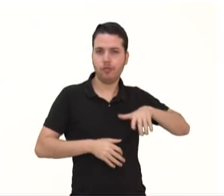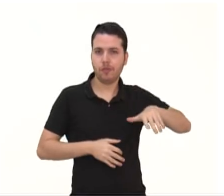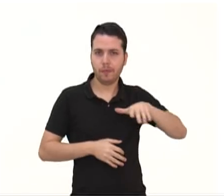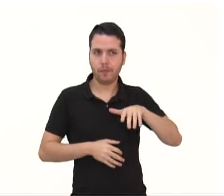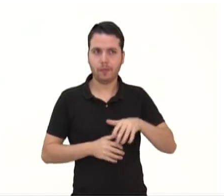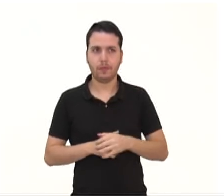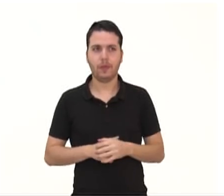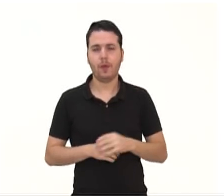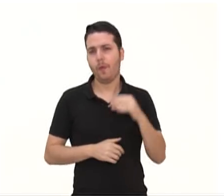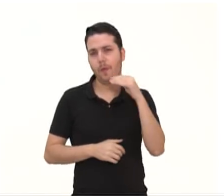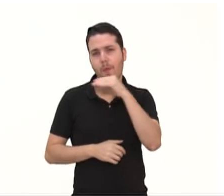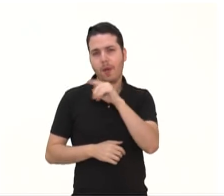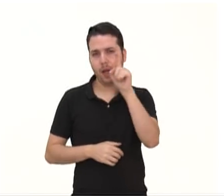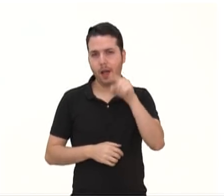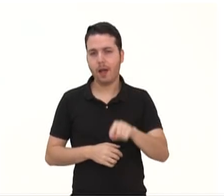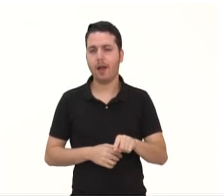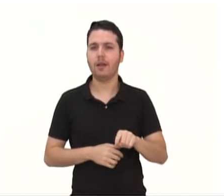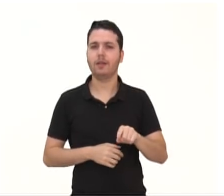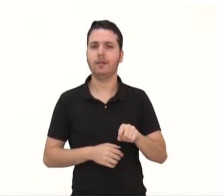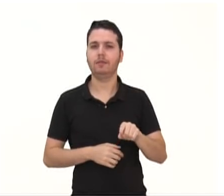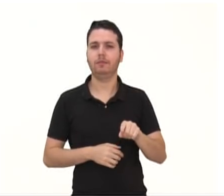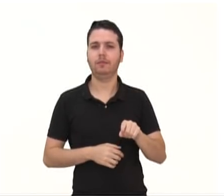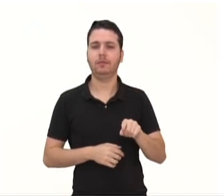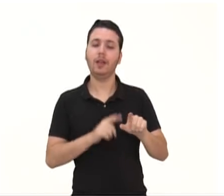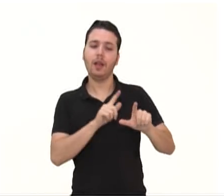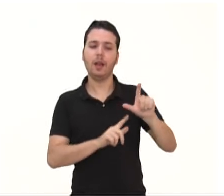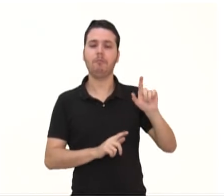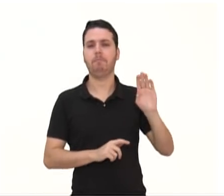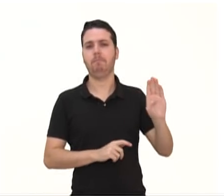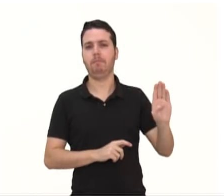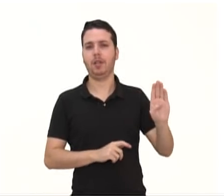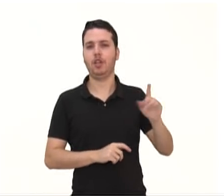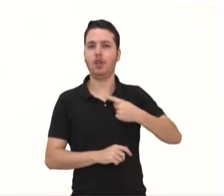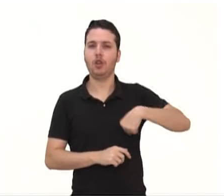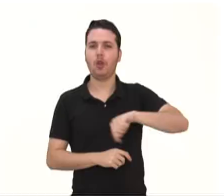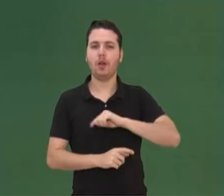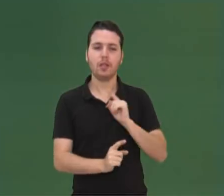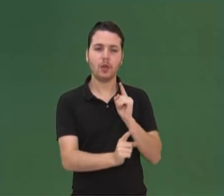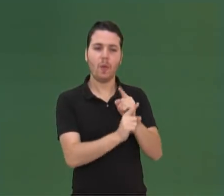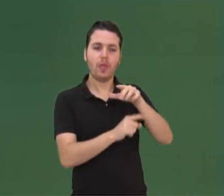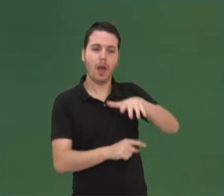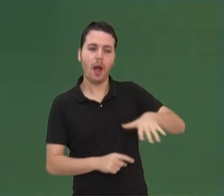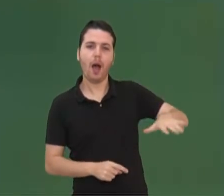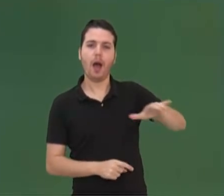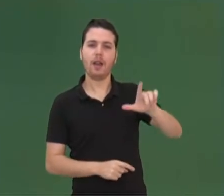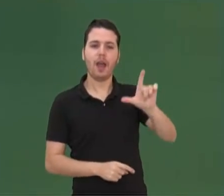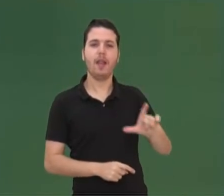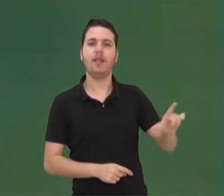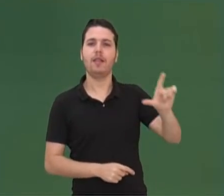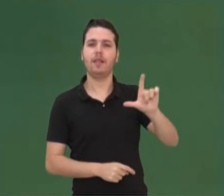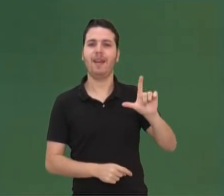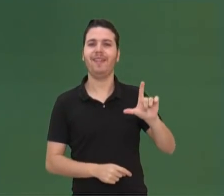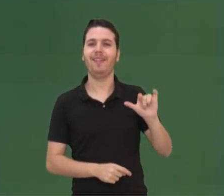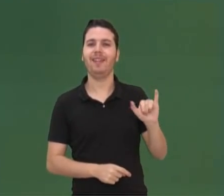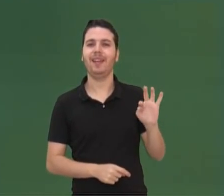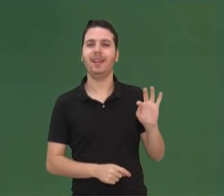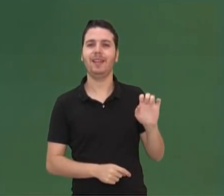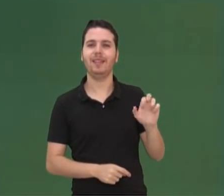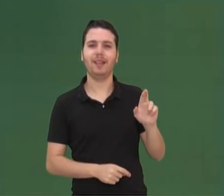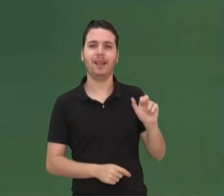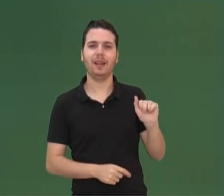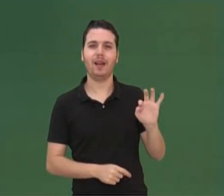é isso mesmo. Nós encontramos em espaços literários, de leitura,